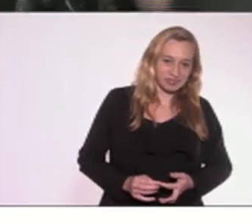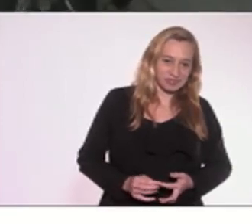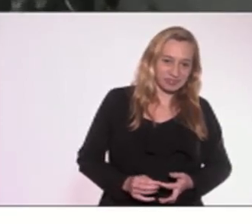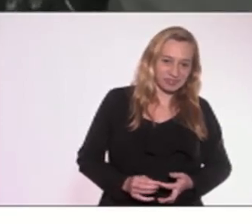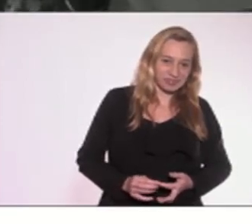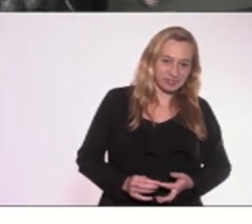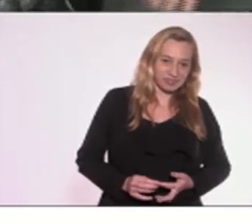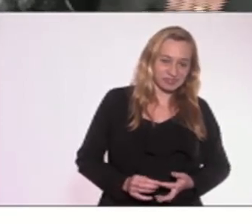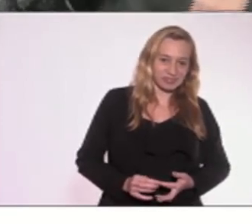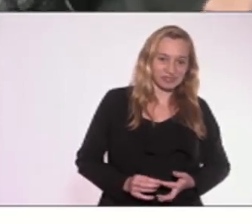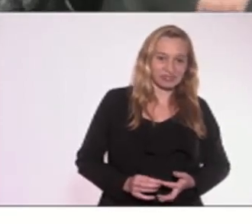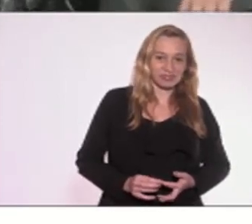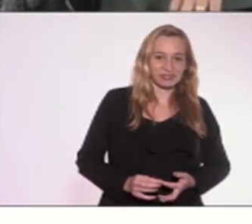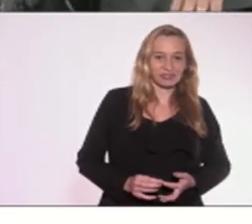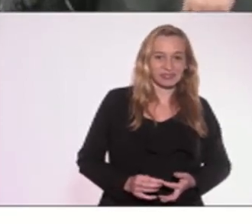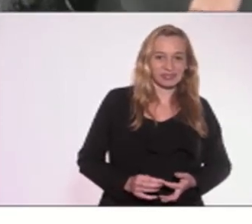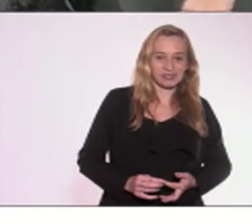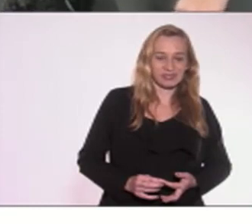Senta aí.